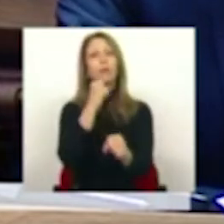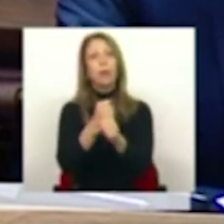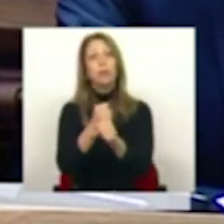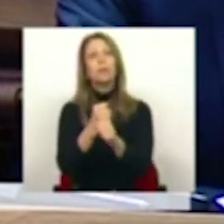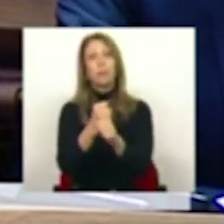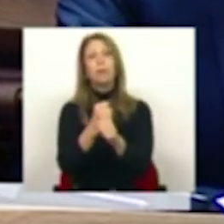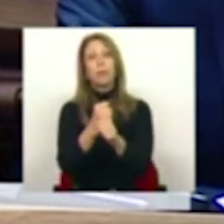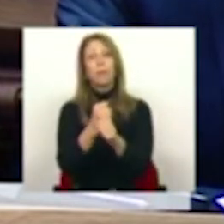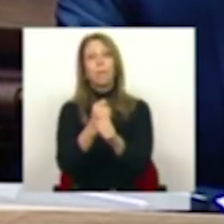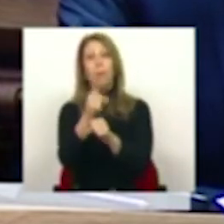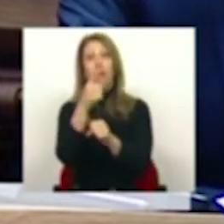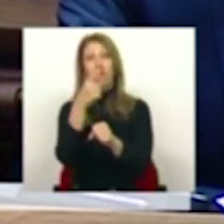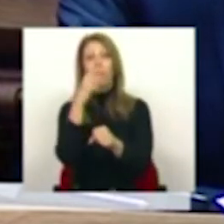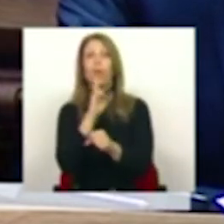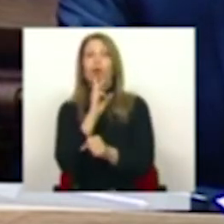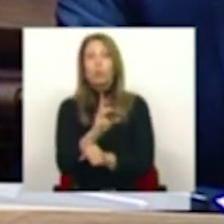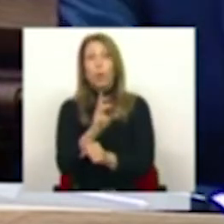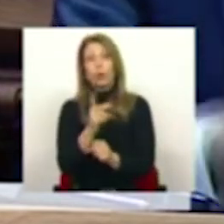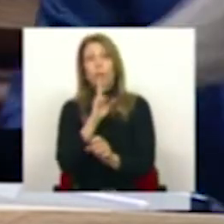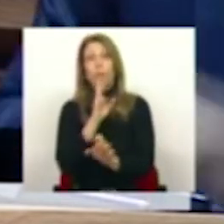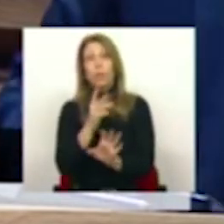serão o fatos